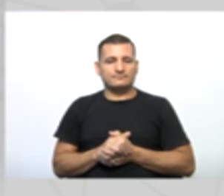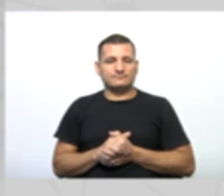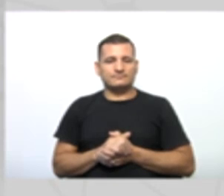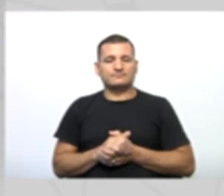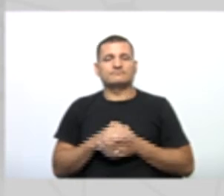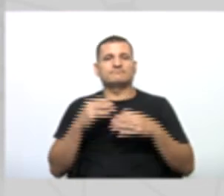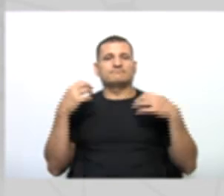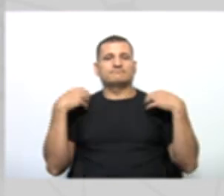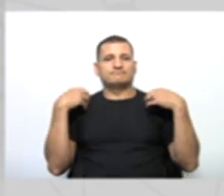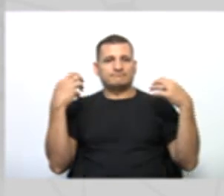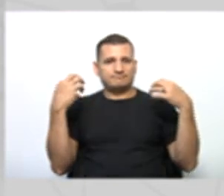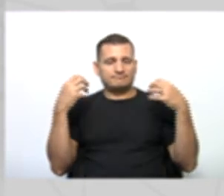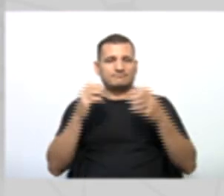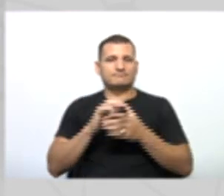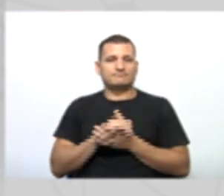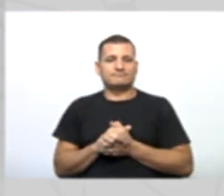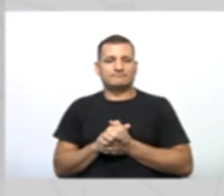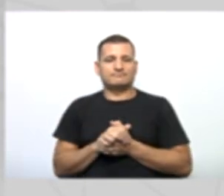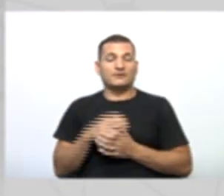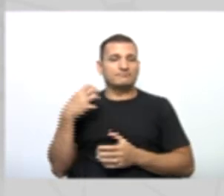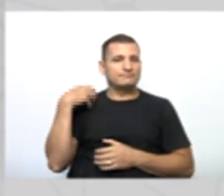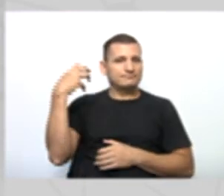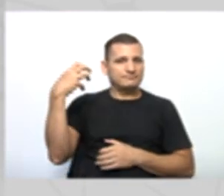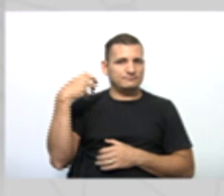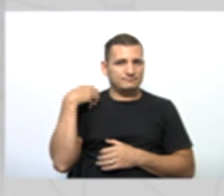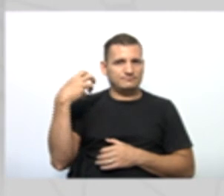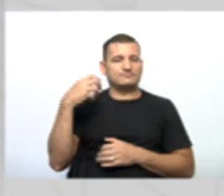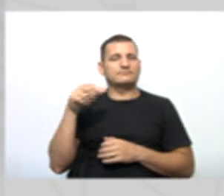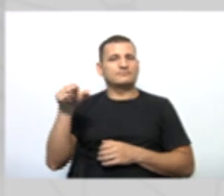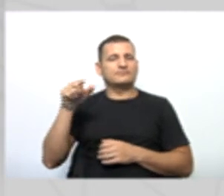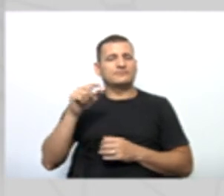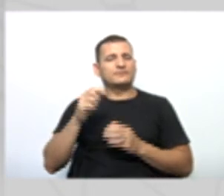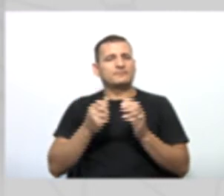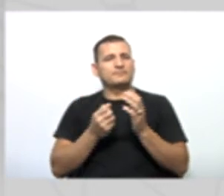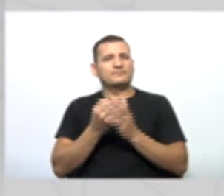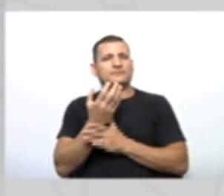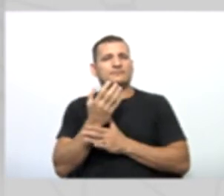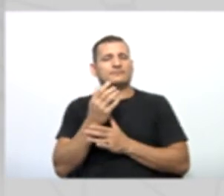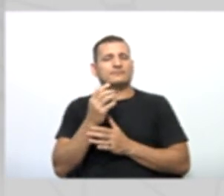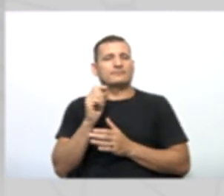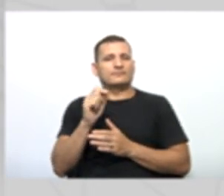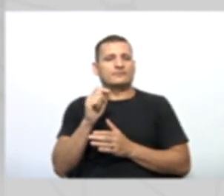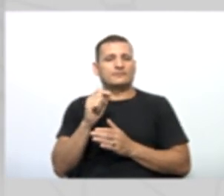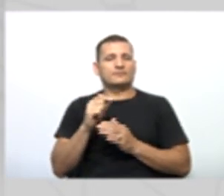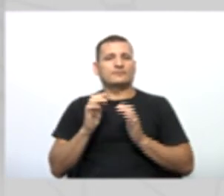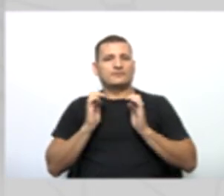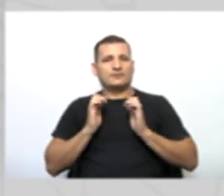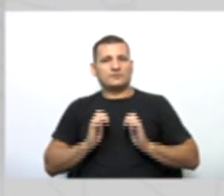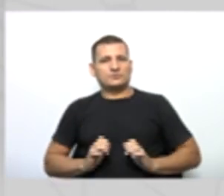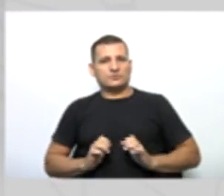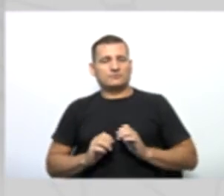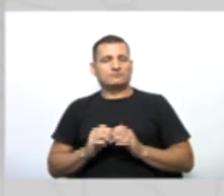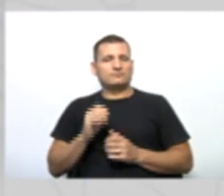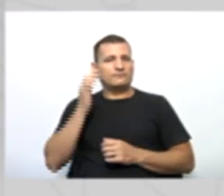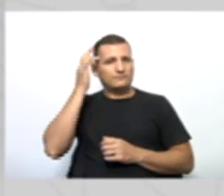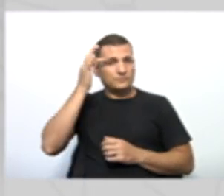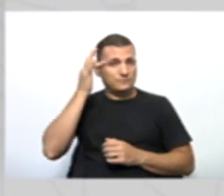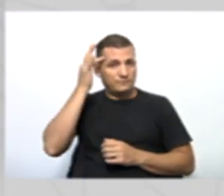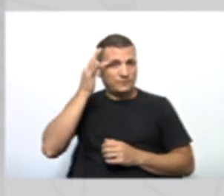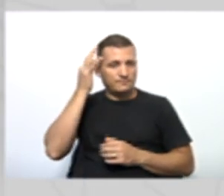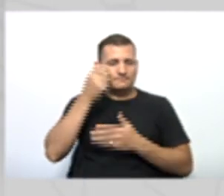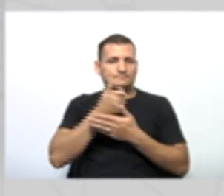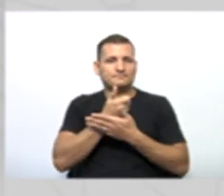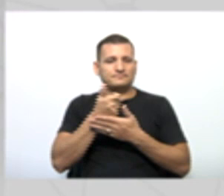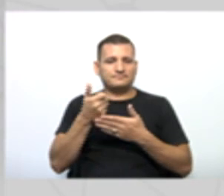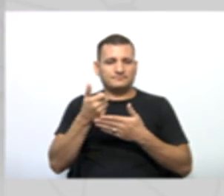nosso Sócrates. Sócrates é quem cria, pela tradição filosófica, a ética ou a filosofia da moral